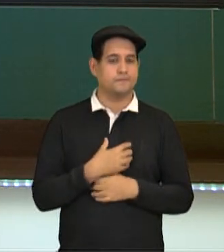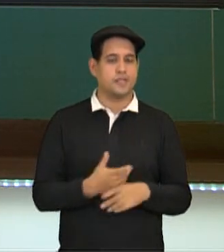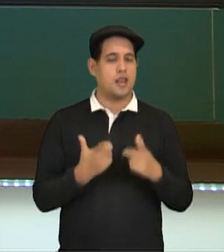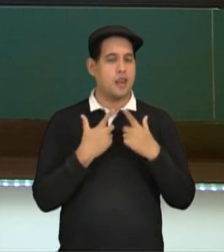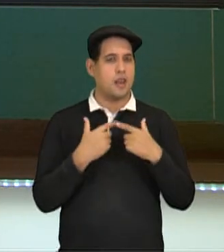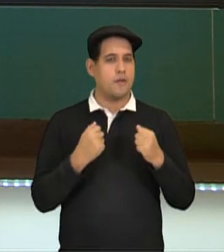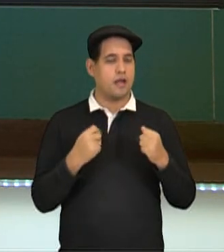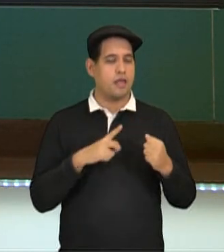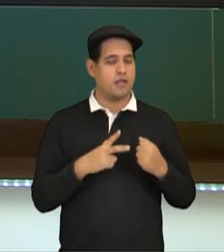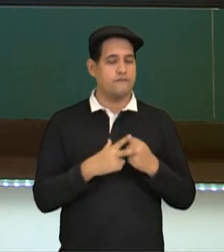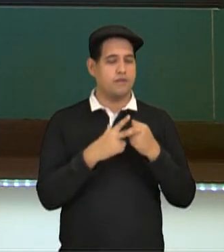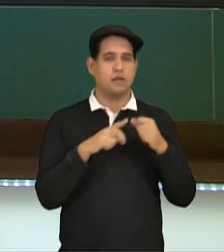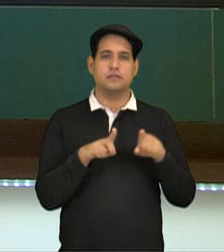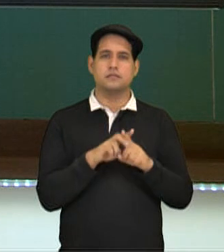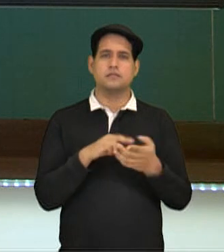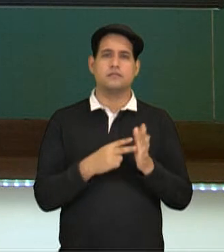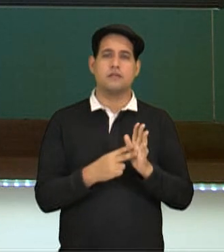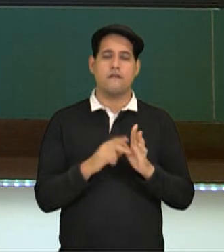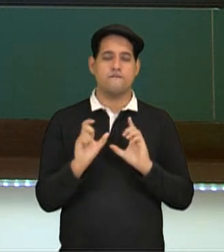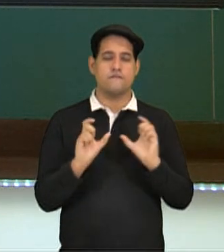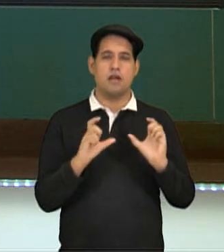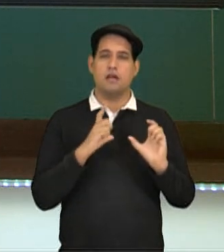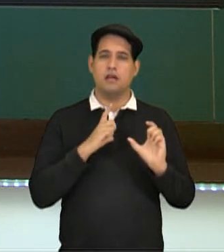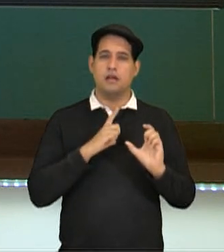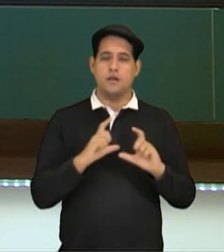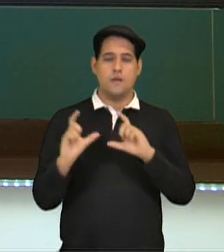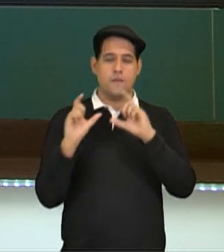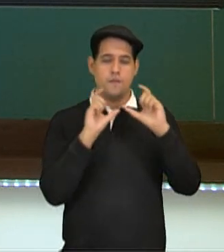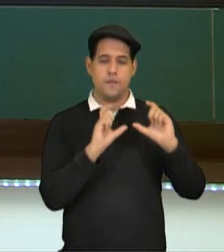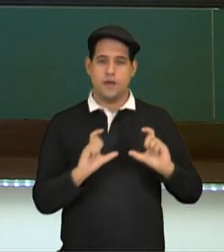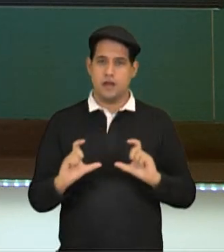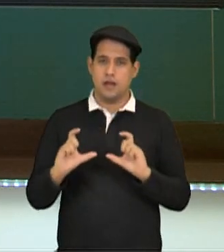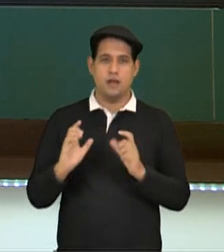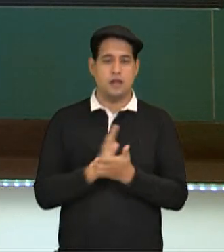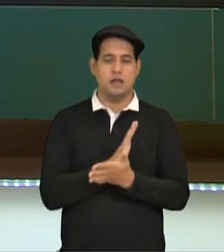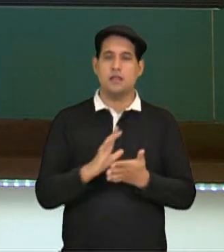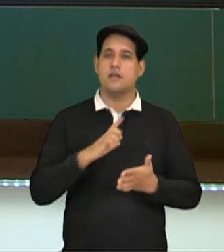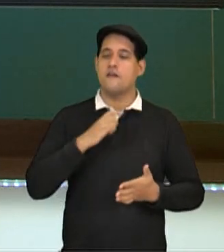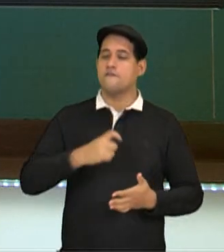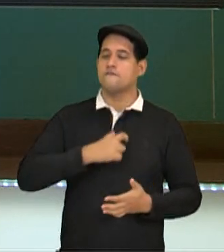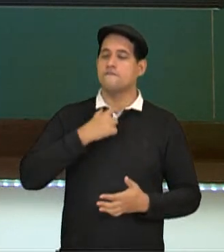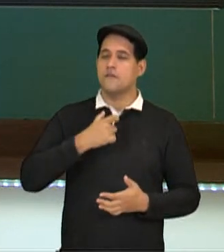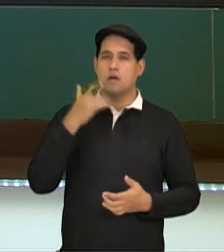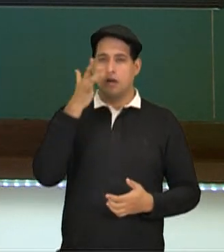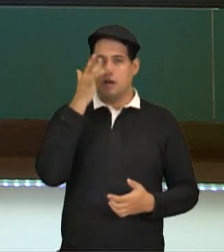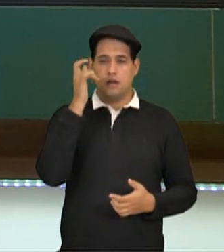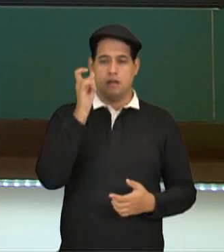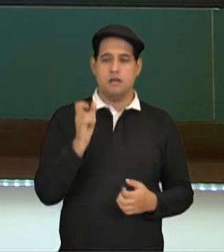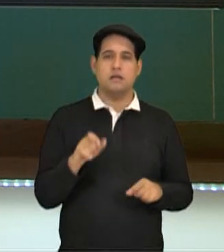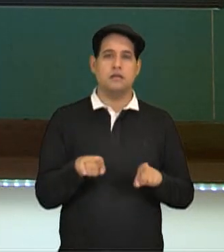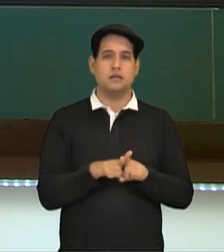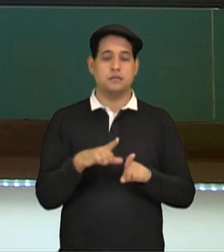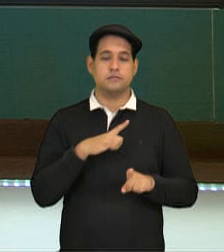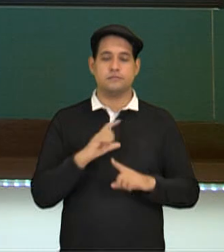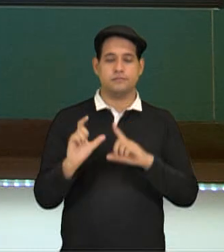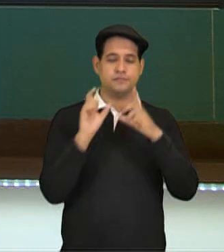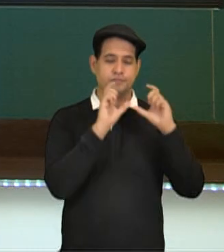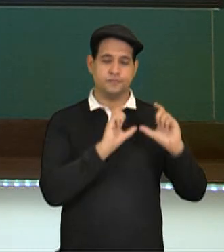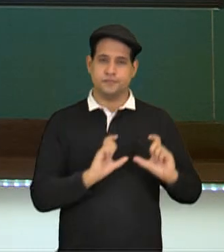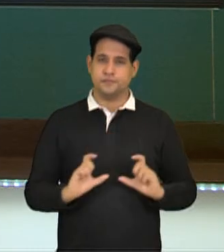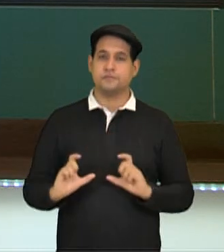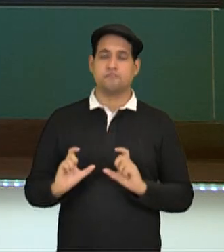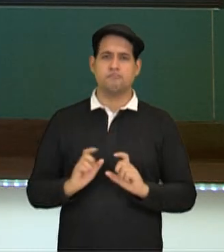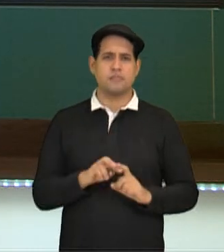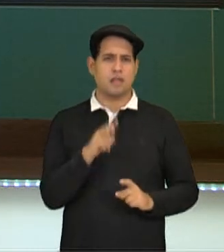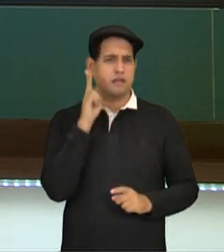linguagem verbal, que são as frases que constituem os balões? Às vezes nós temos a voz do narrador presente nesses quadrinhos, né?